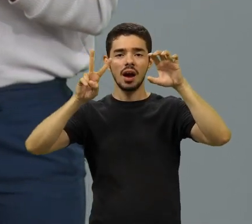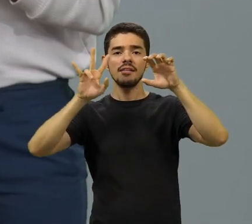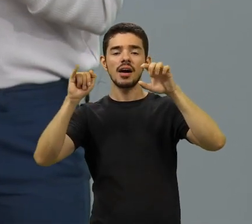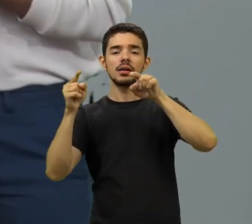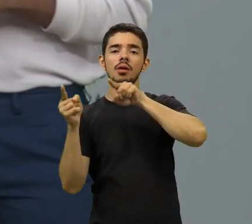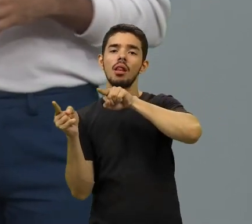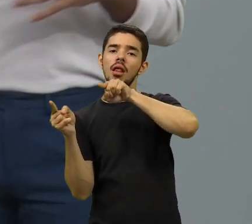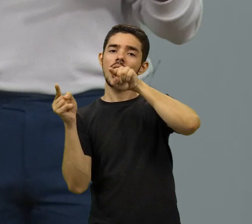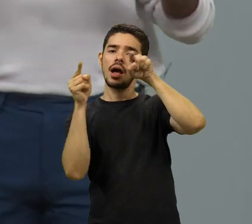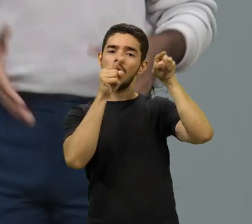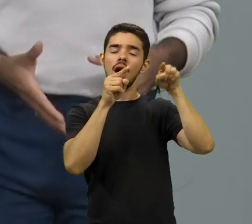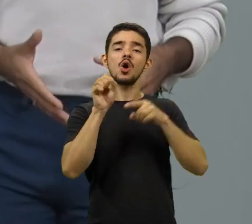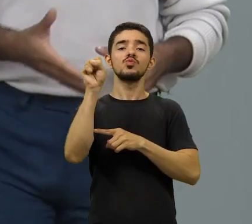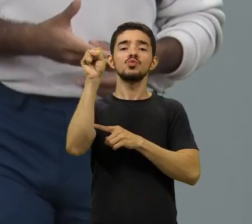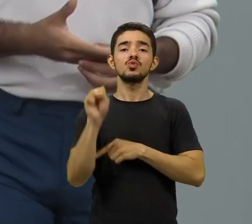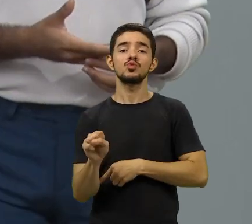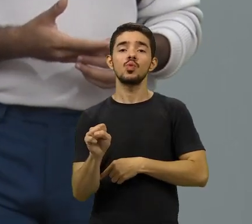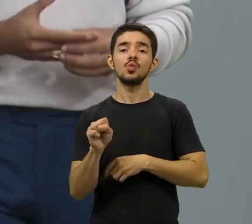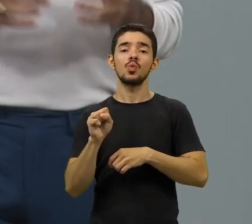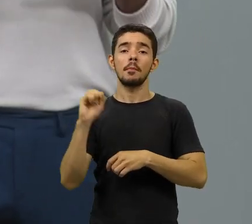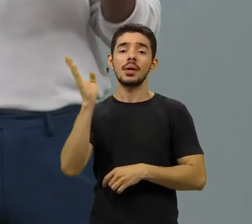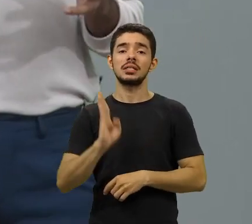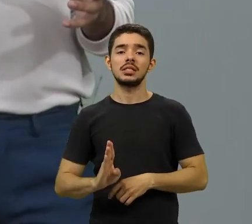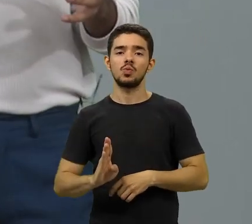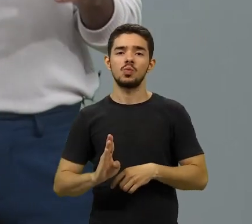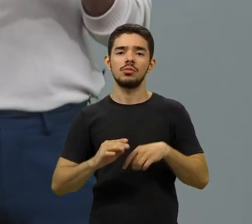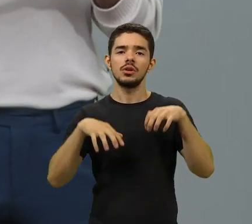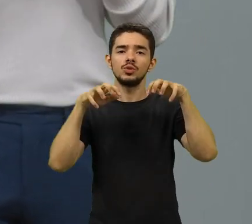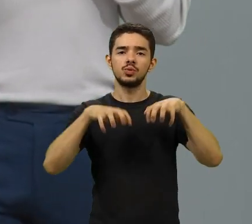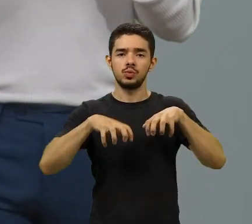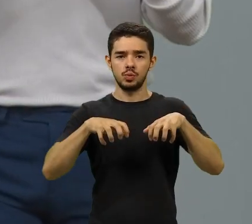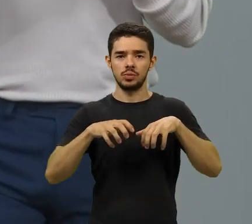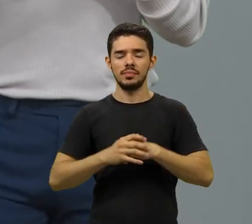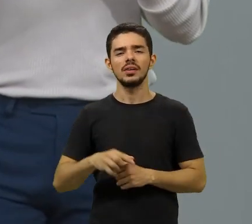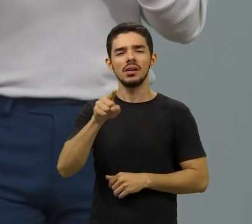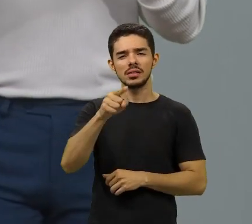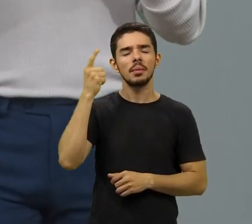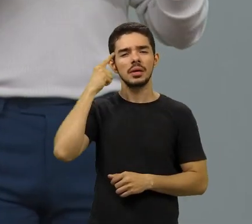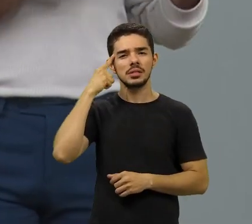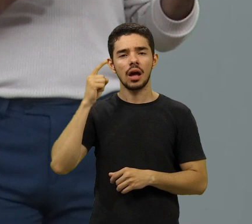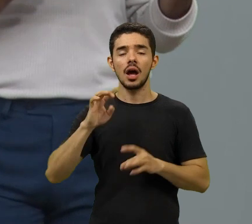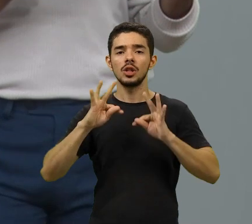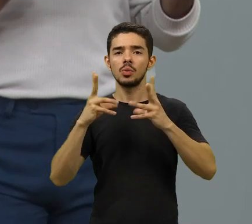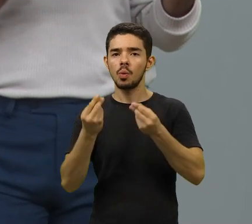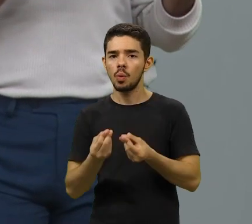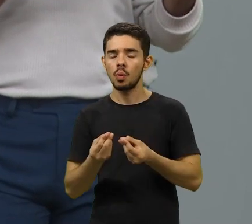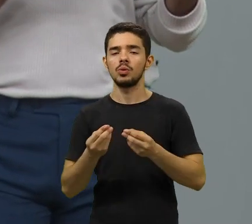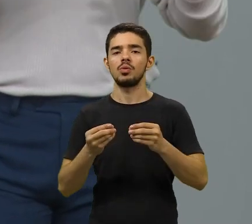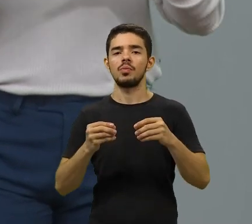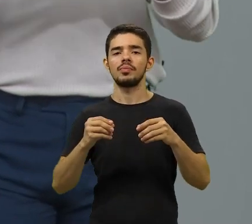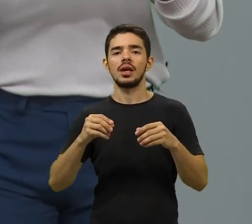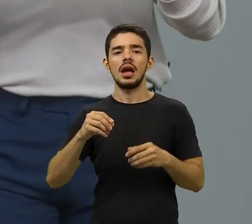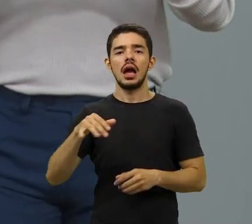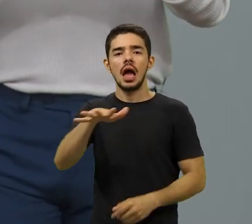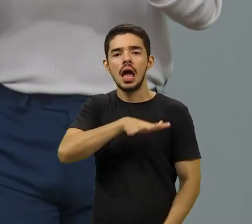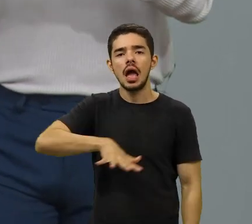região sul e sudeste do nosso país. Então, vocês podem observar que todos os ecossistemas estão ligados entre si e